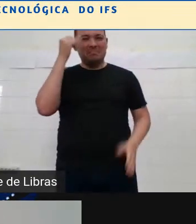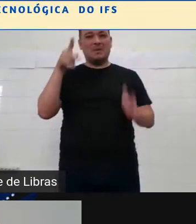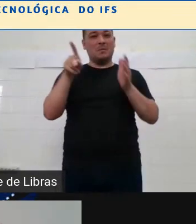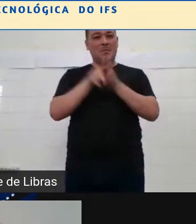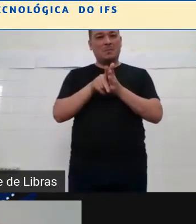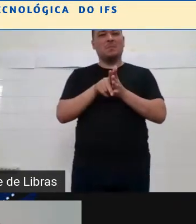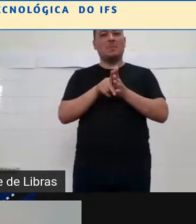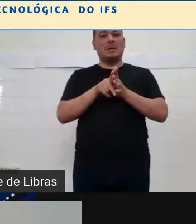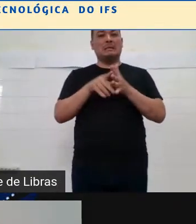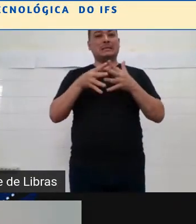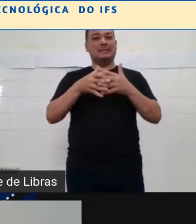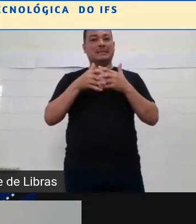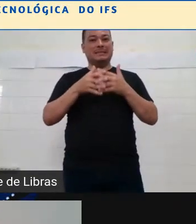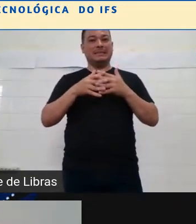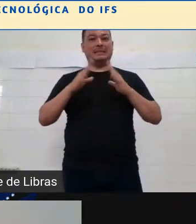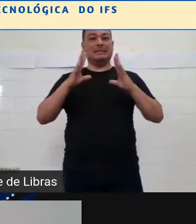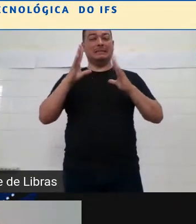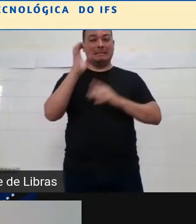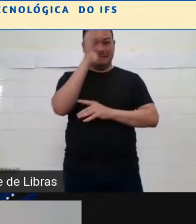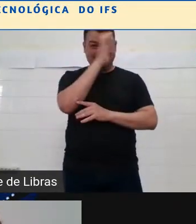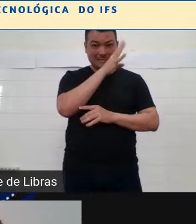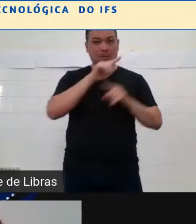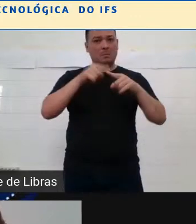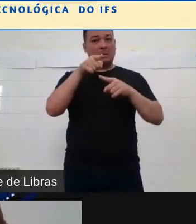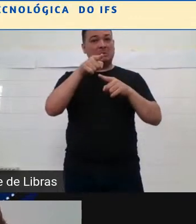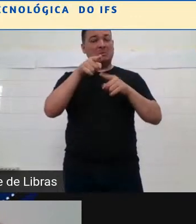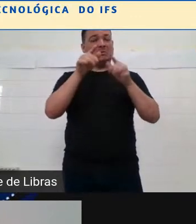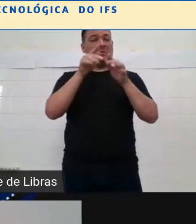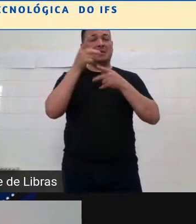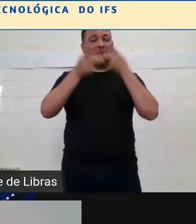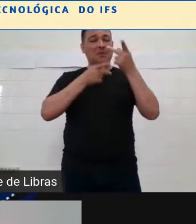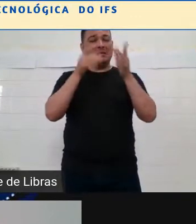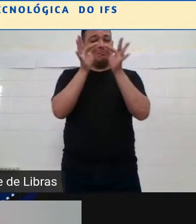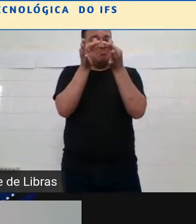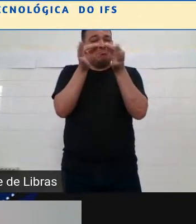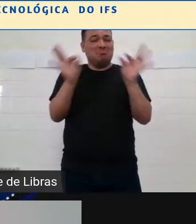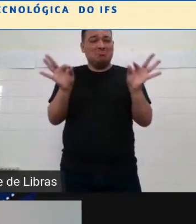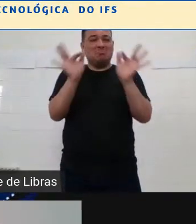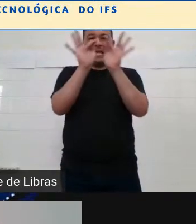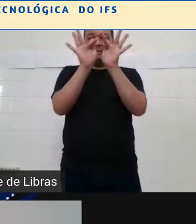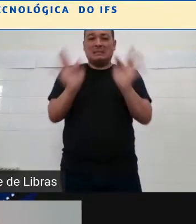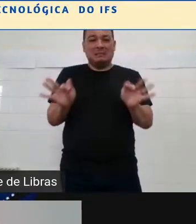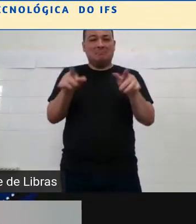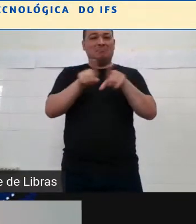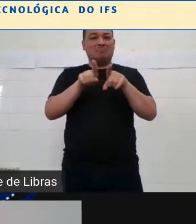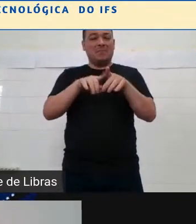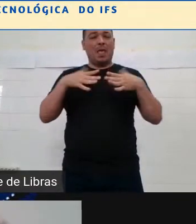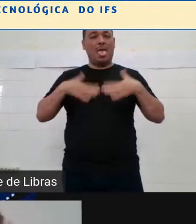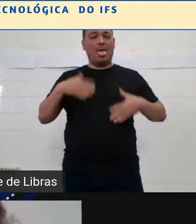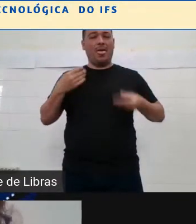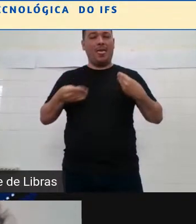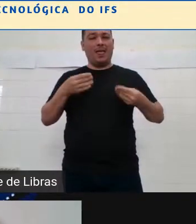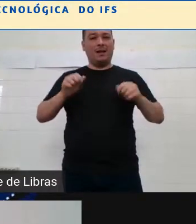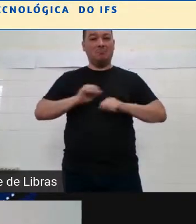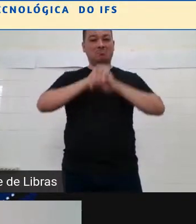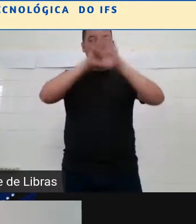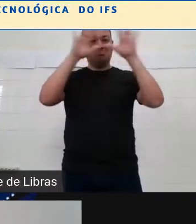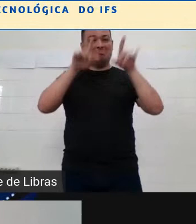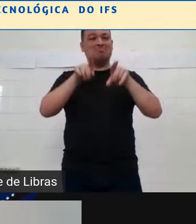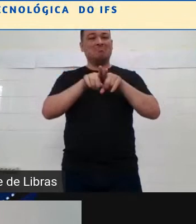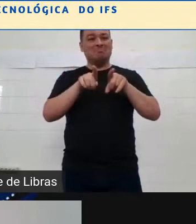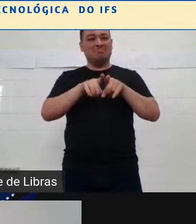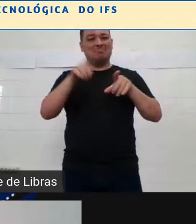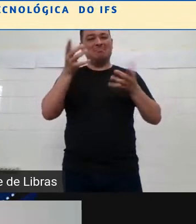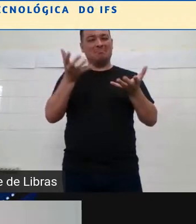certa complexidade, mas a sua fala foi simples, foi leve, foi, assim, bem bastante esclarecedora, tá?